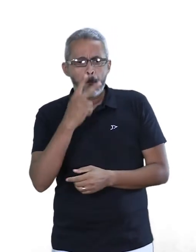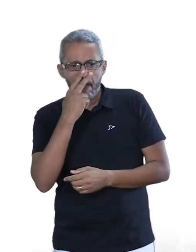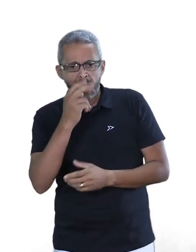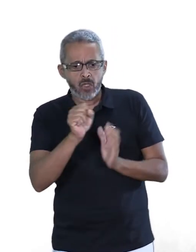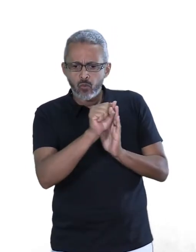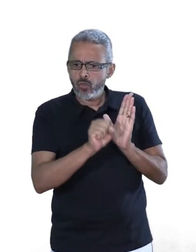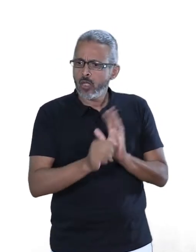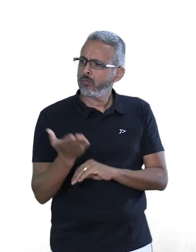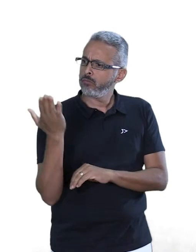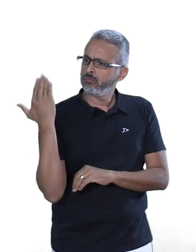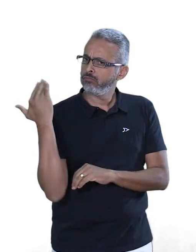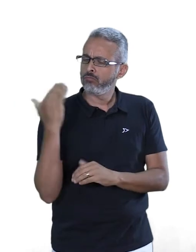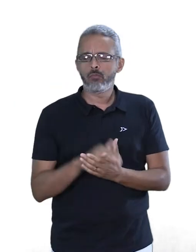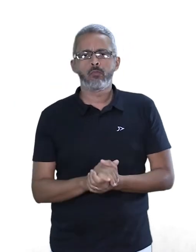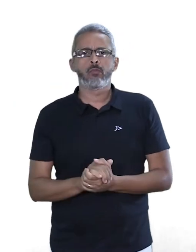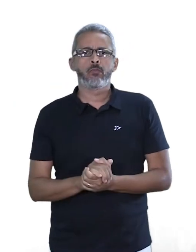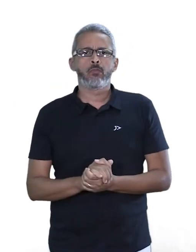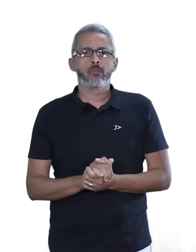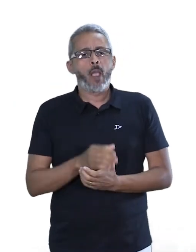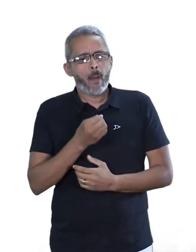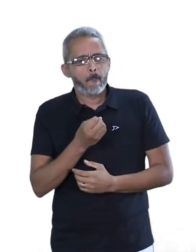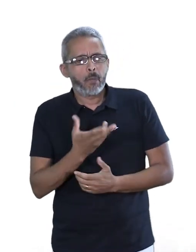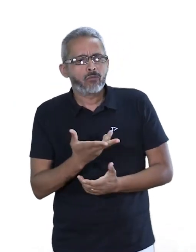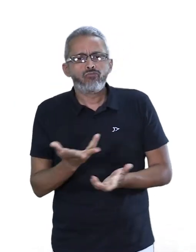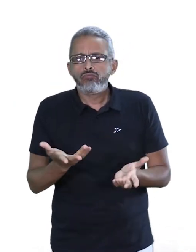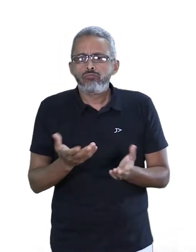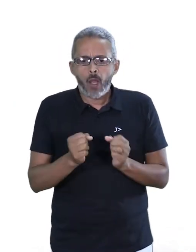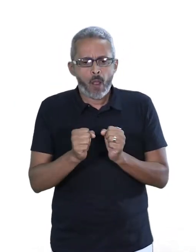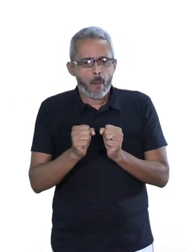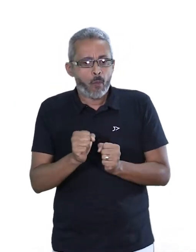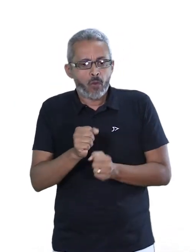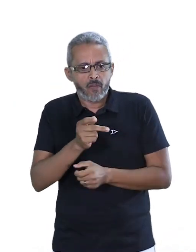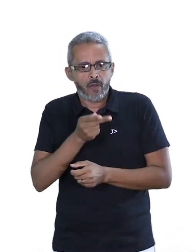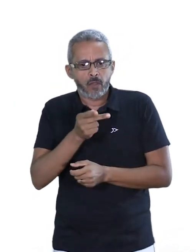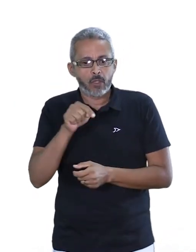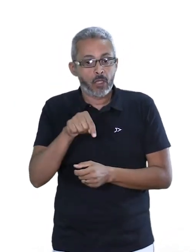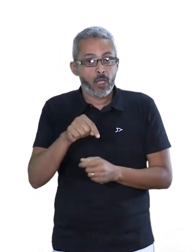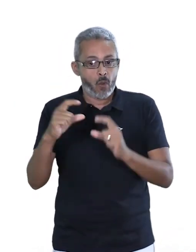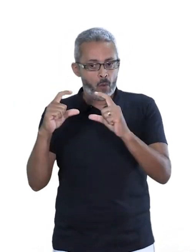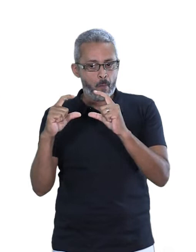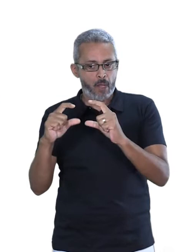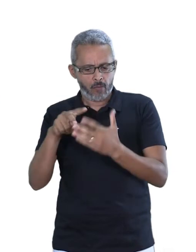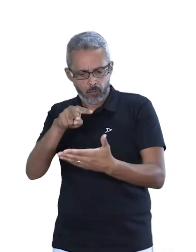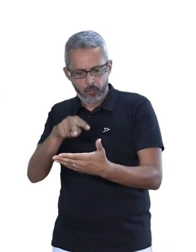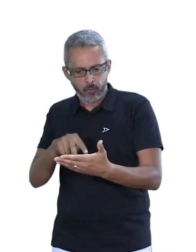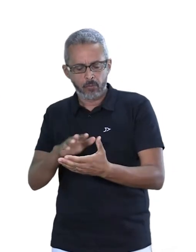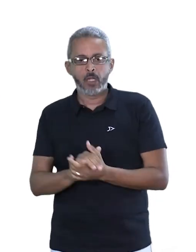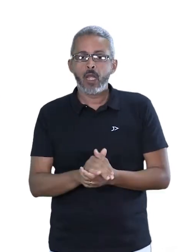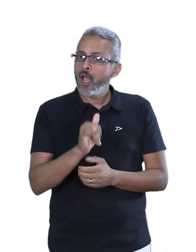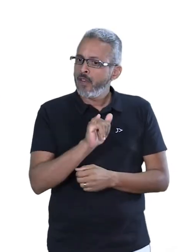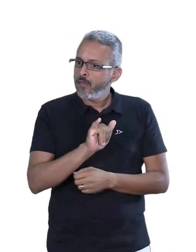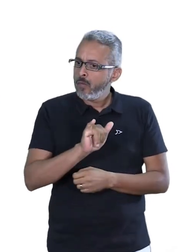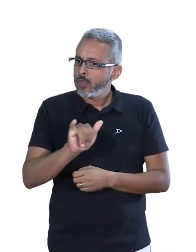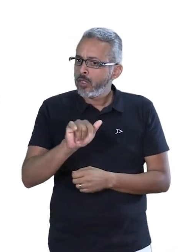passou. Bem, podemos afirmar que no parágrafo lido, há informação de que o